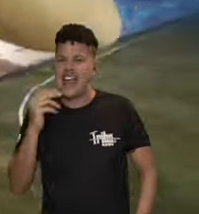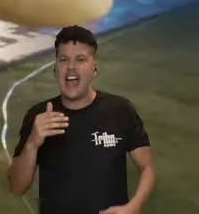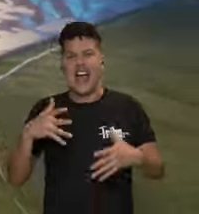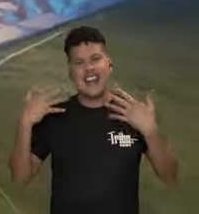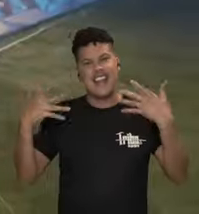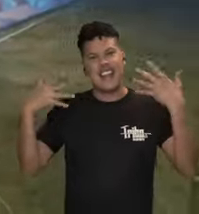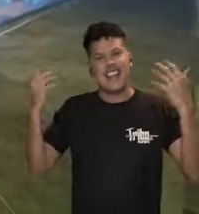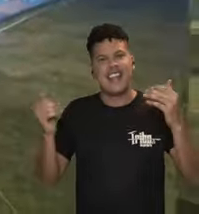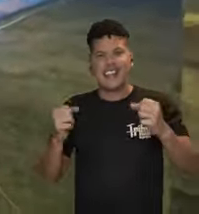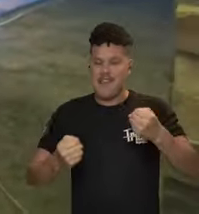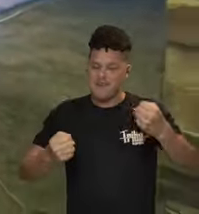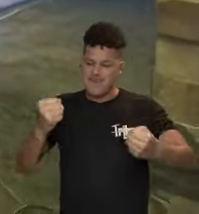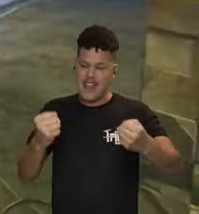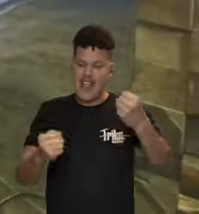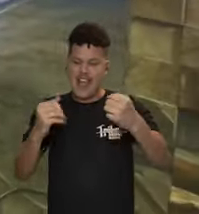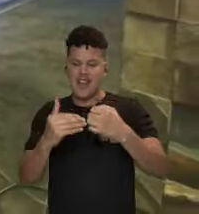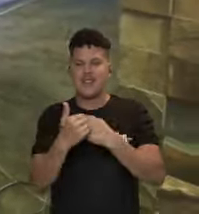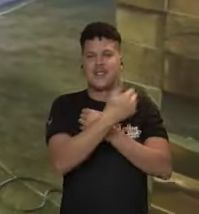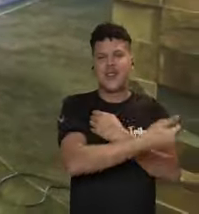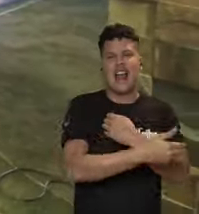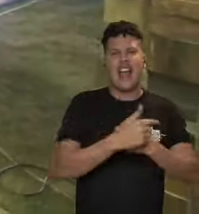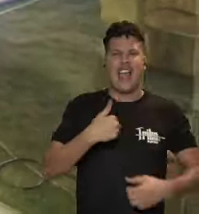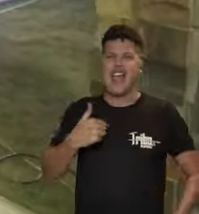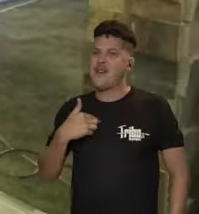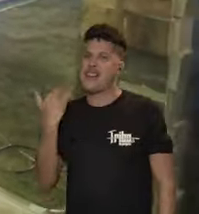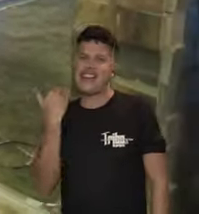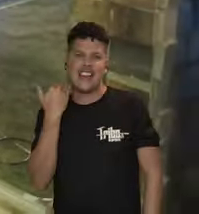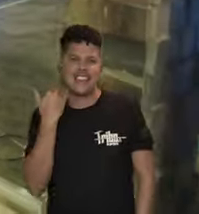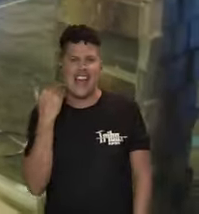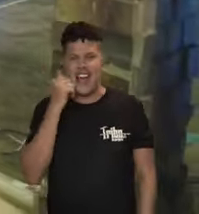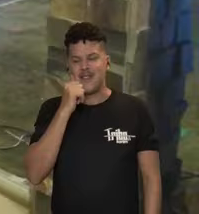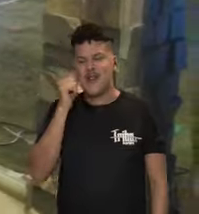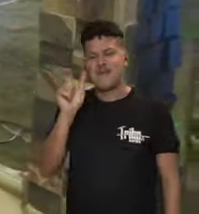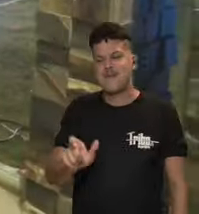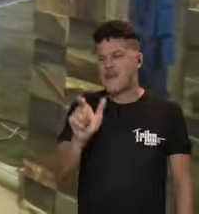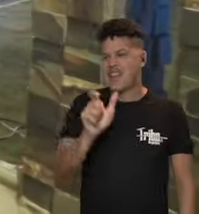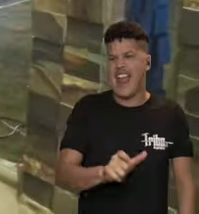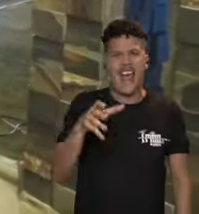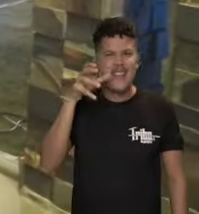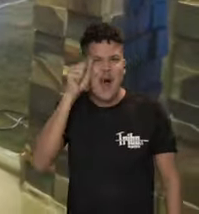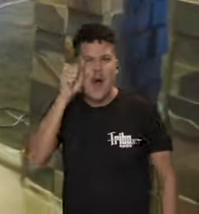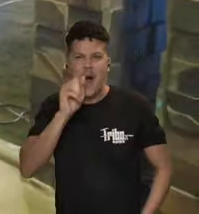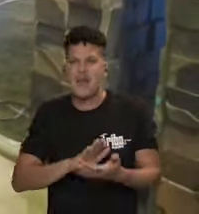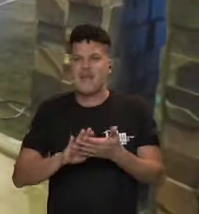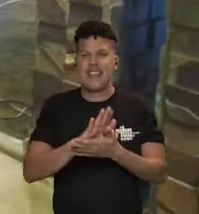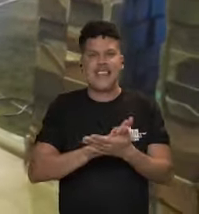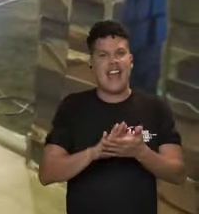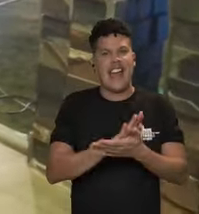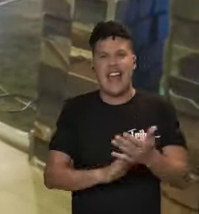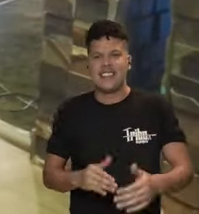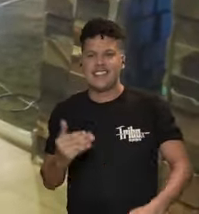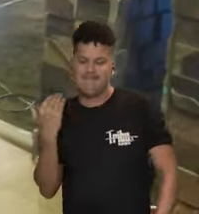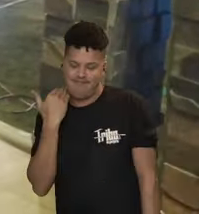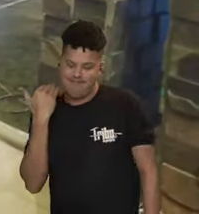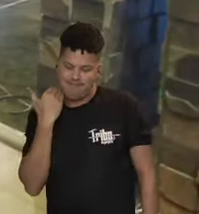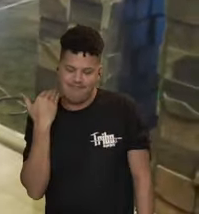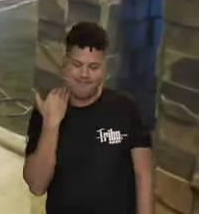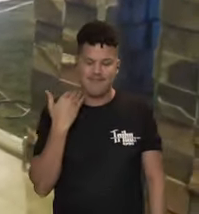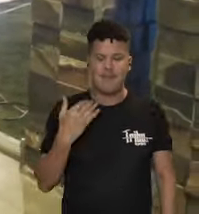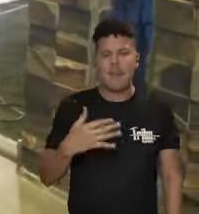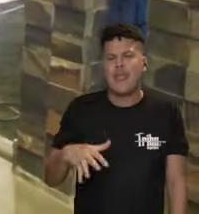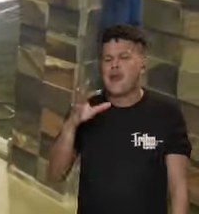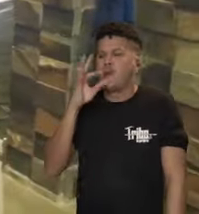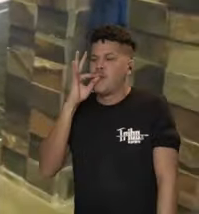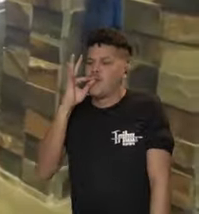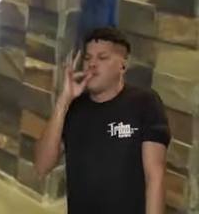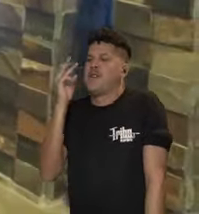rouco pra caralho, passa. Corpo cansado, essas minas é foda, elas não dormem. Me deixou rogar. E aí, mano? Sente aquele pra nós